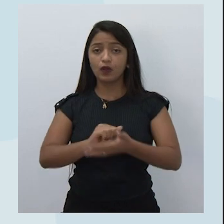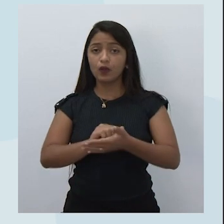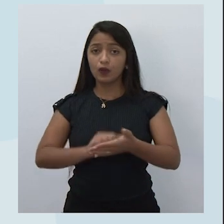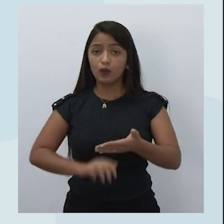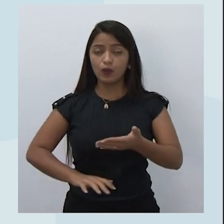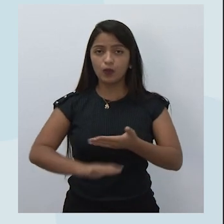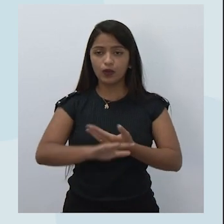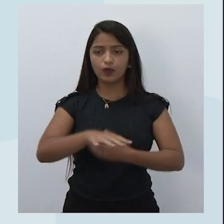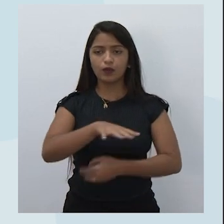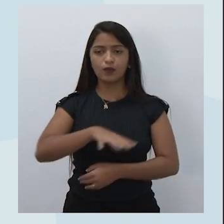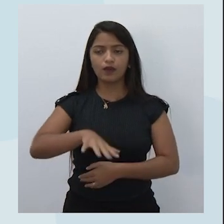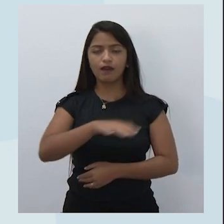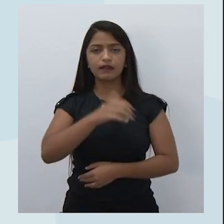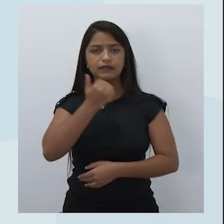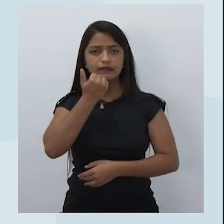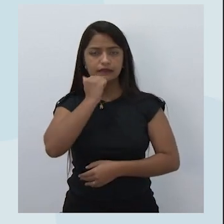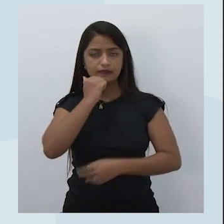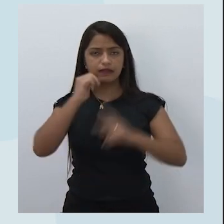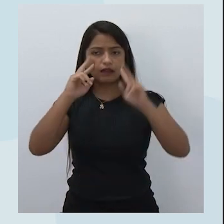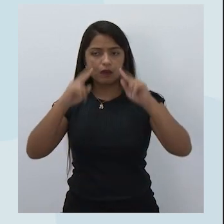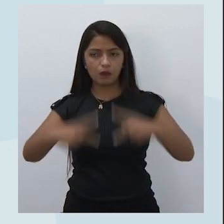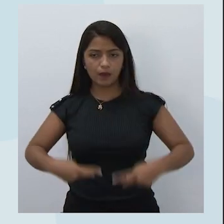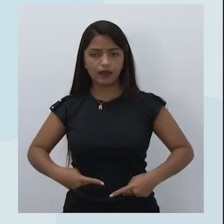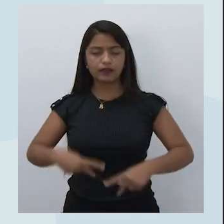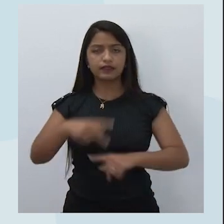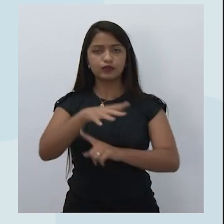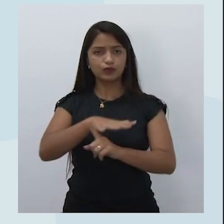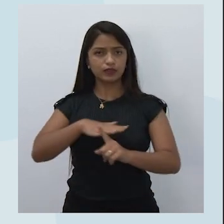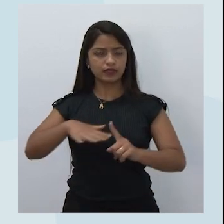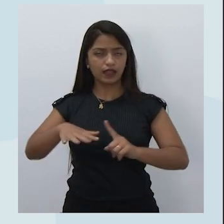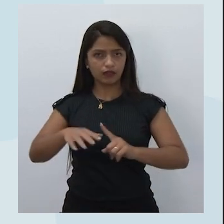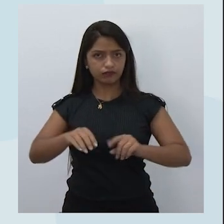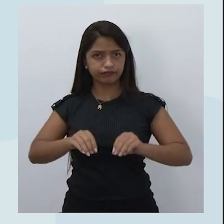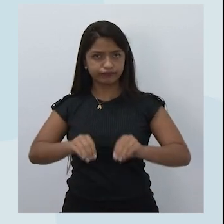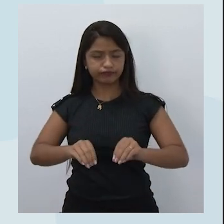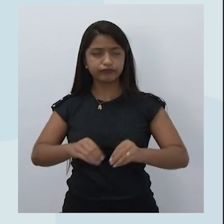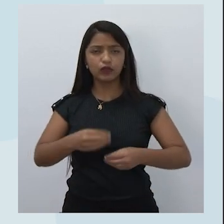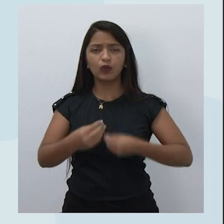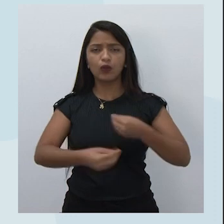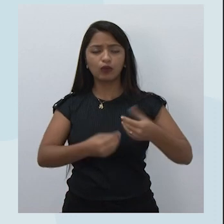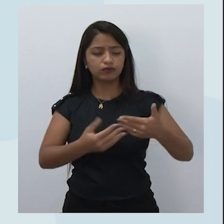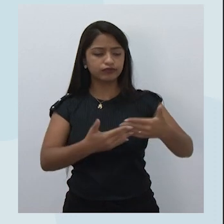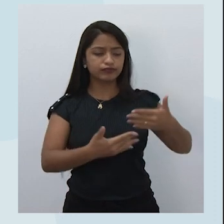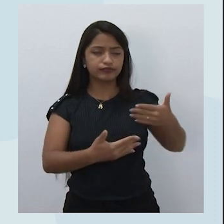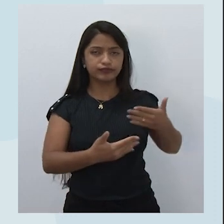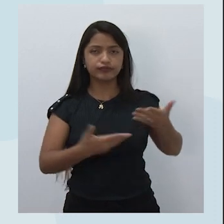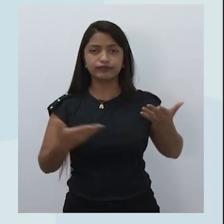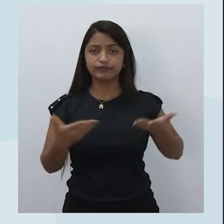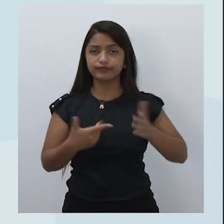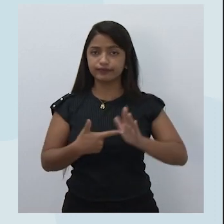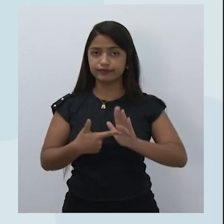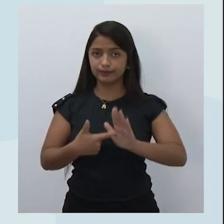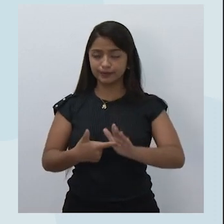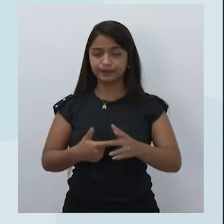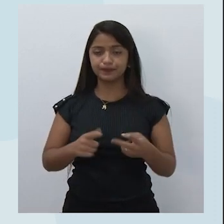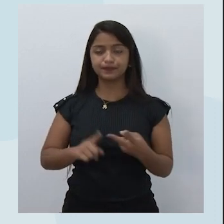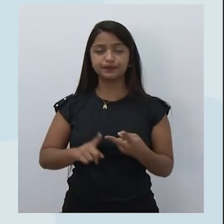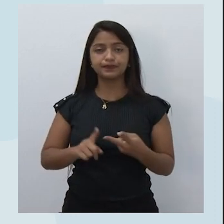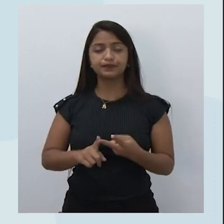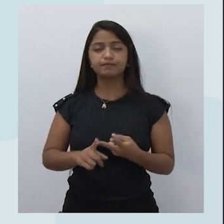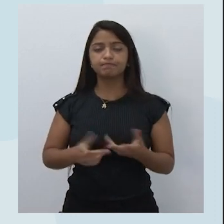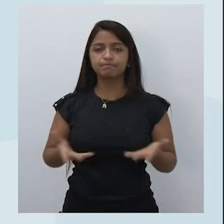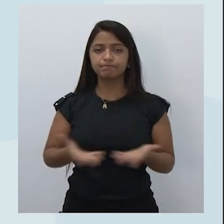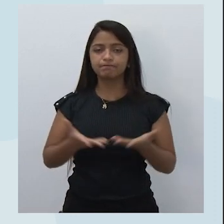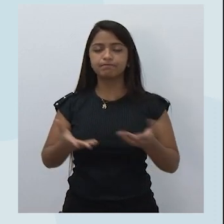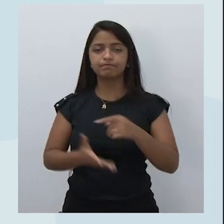dos organizadores curriculares da área de Ciências Humanas e Sociais Aplicadas, promover reflexões